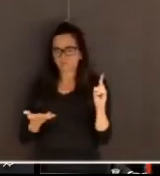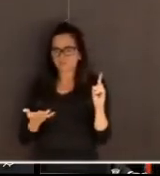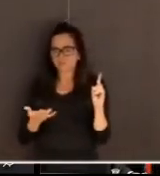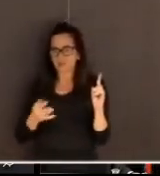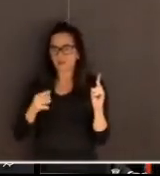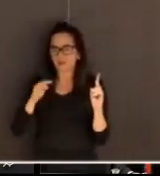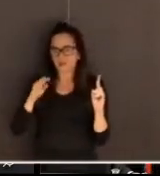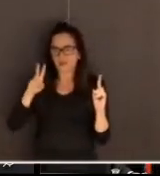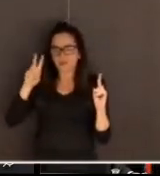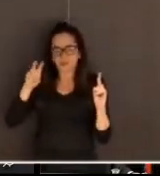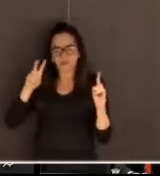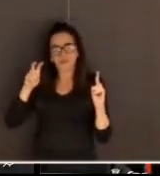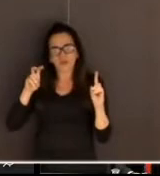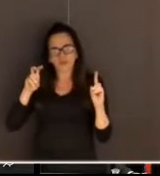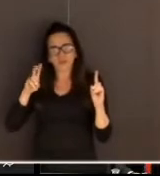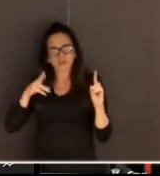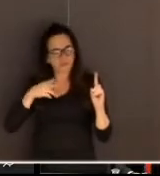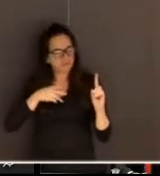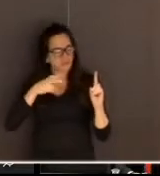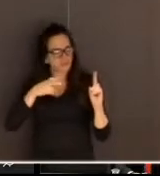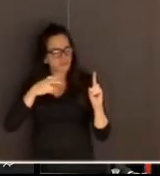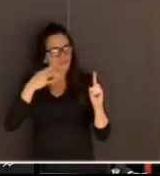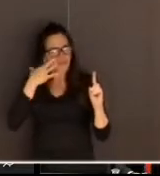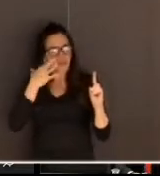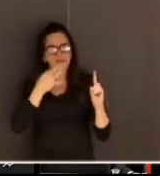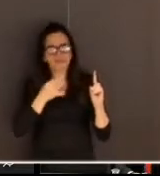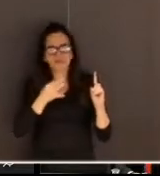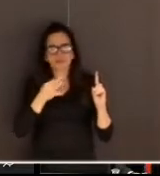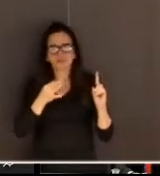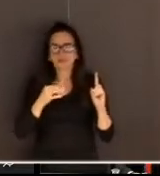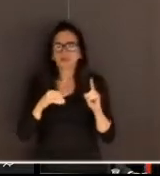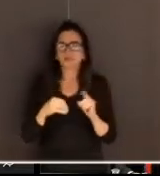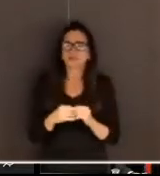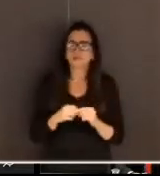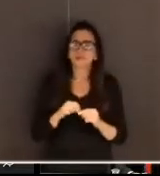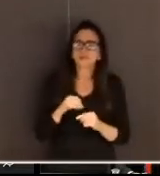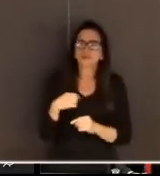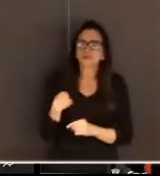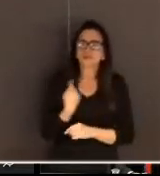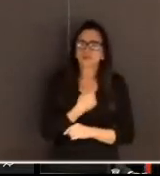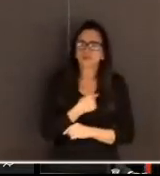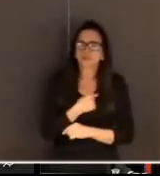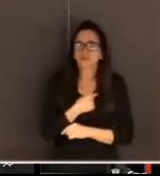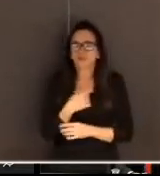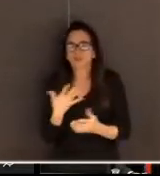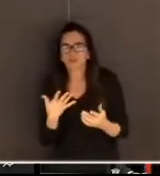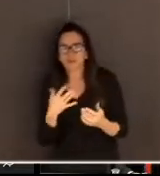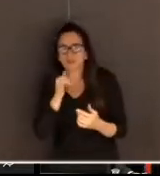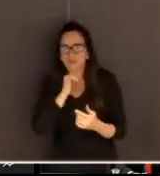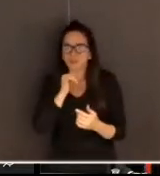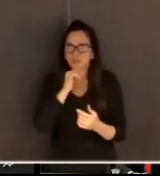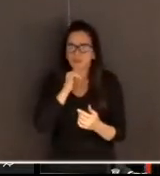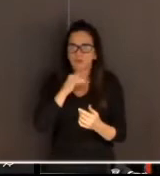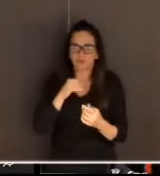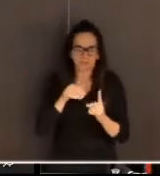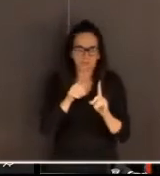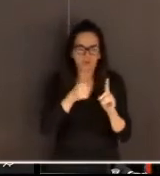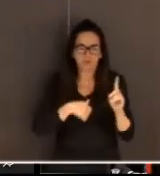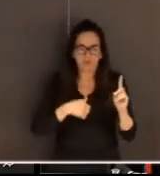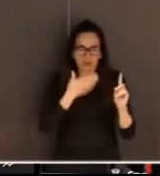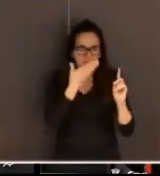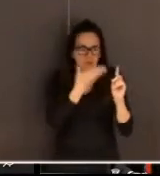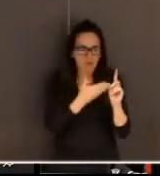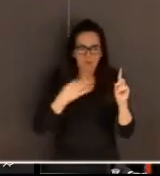é algo que chama a atenção de nós colocarmos em risco condenações por